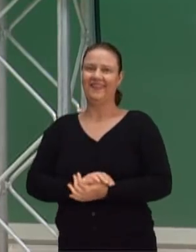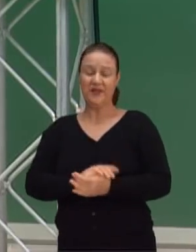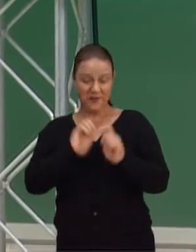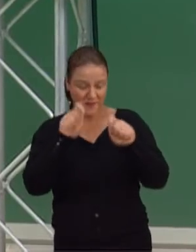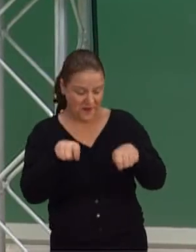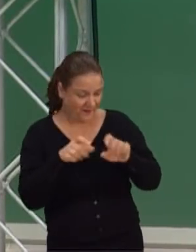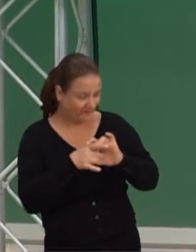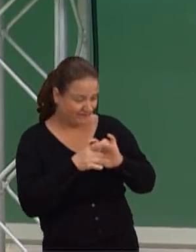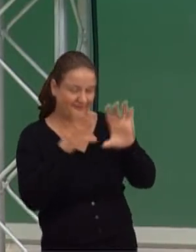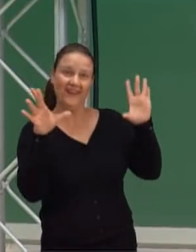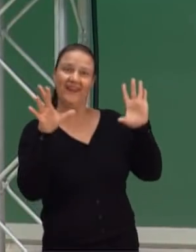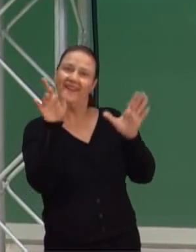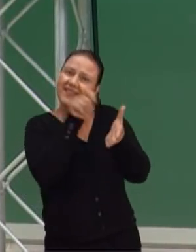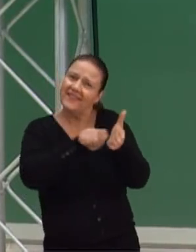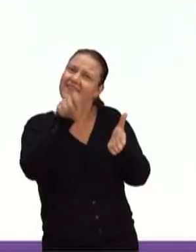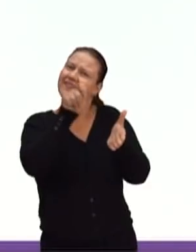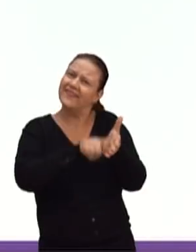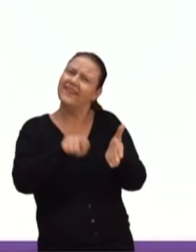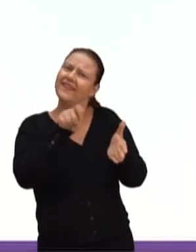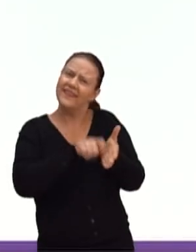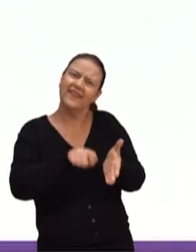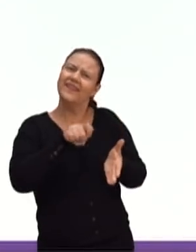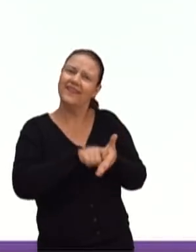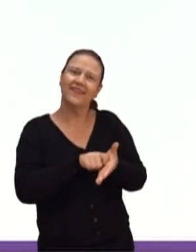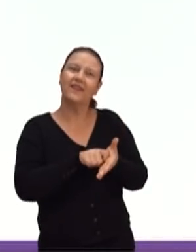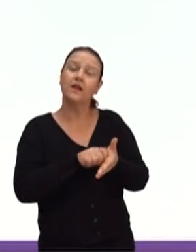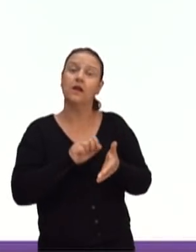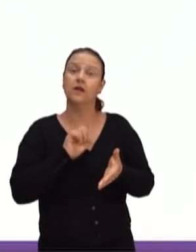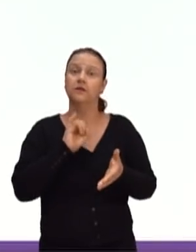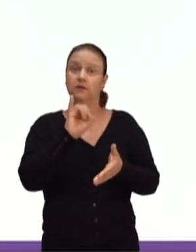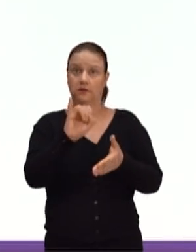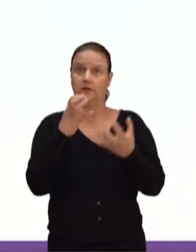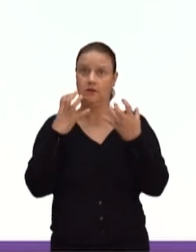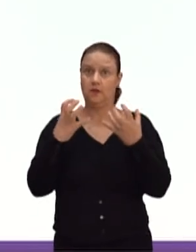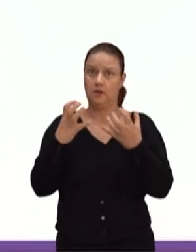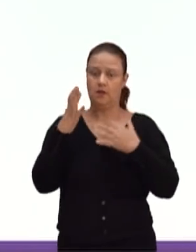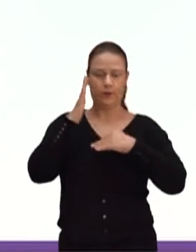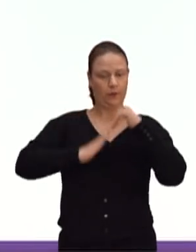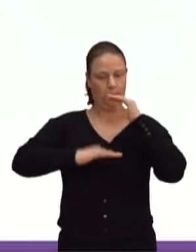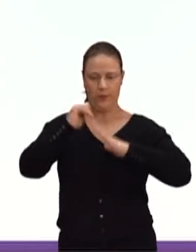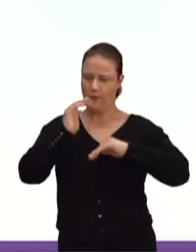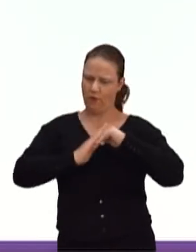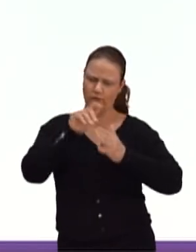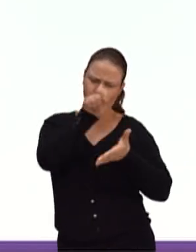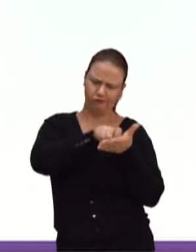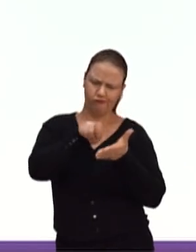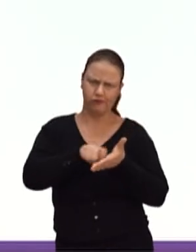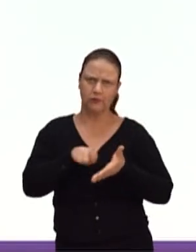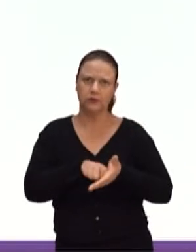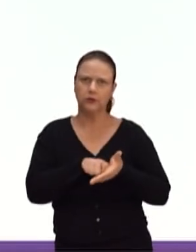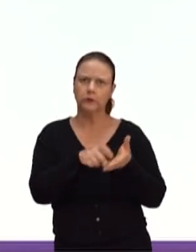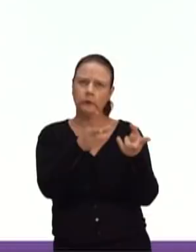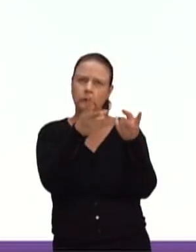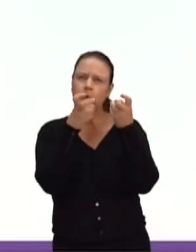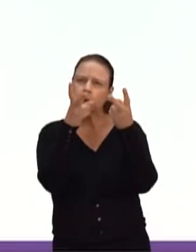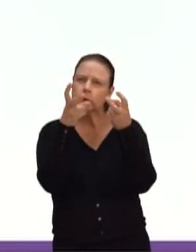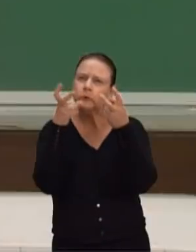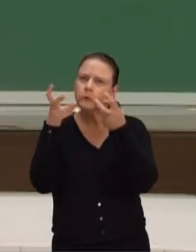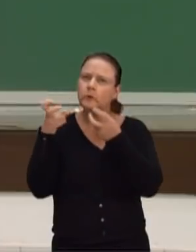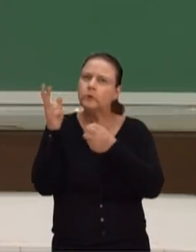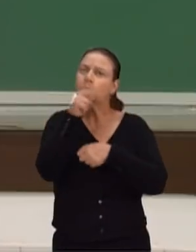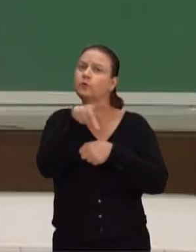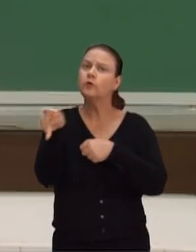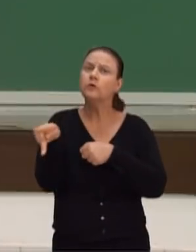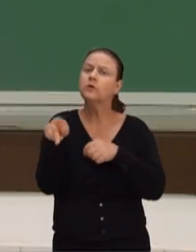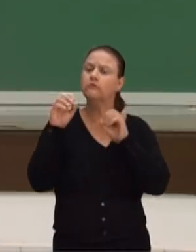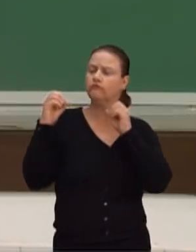legal. Ser um bom escritor ou uma boa escritora é estar atento a tudo que a sua professora, que o seu professor falar e